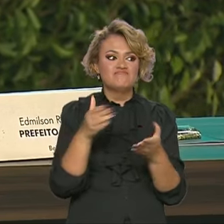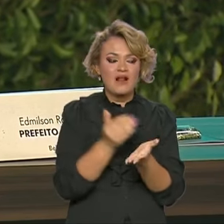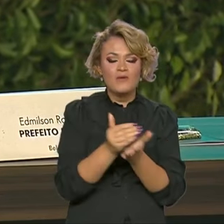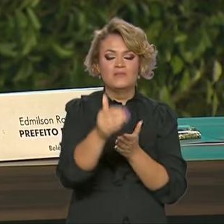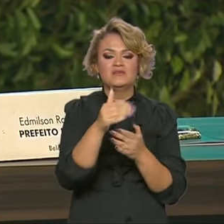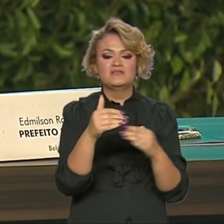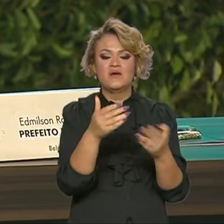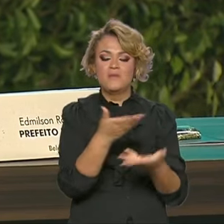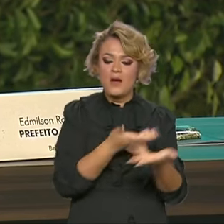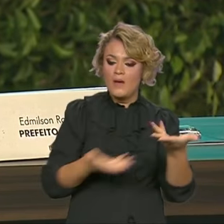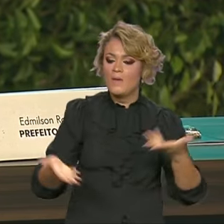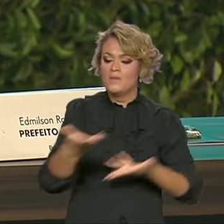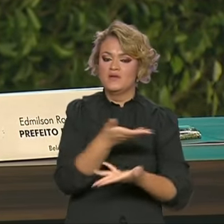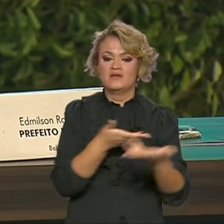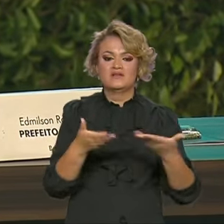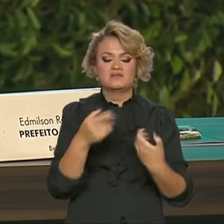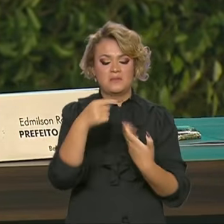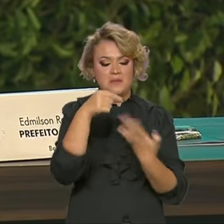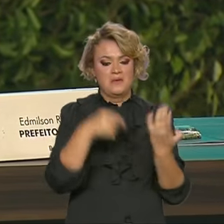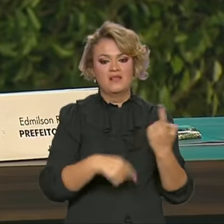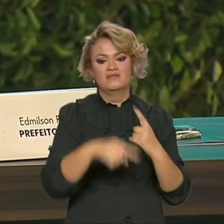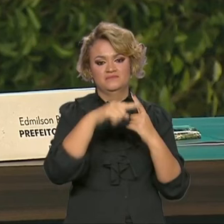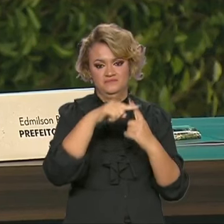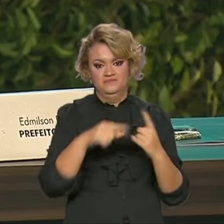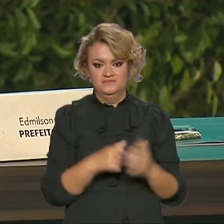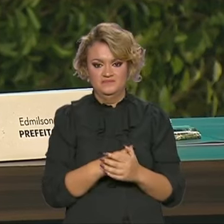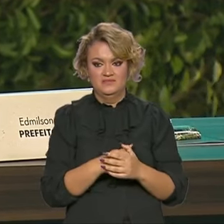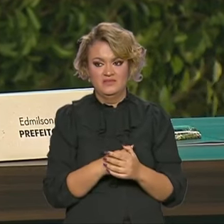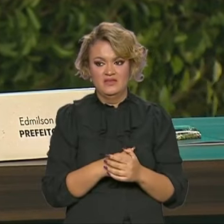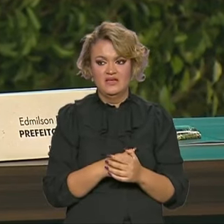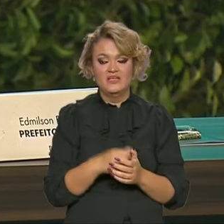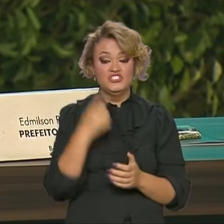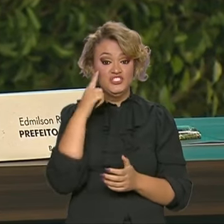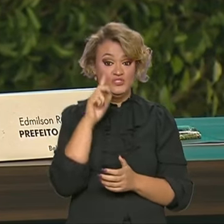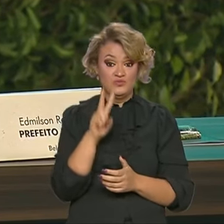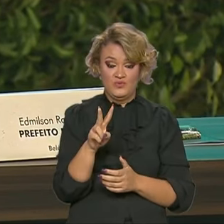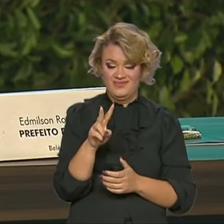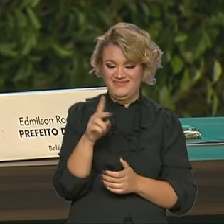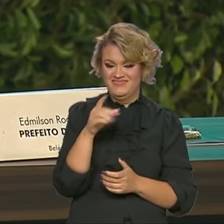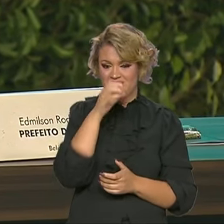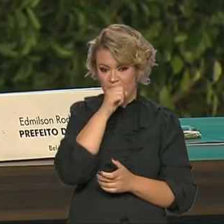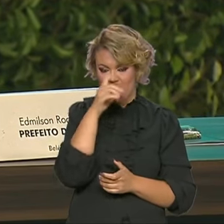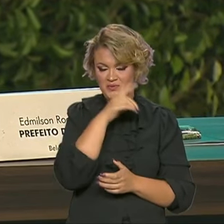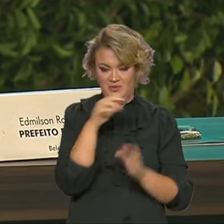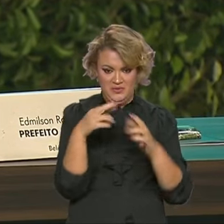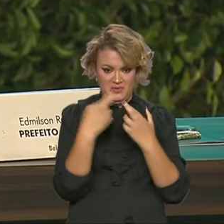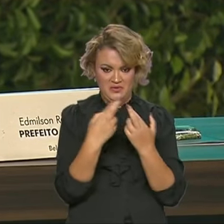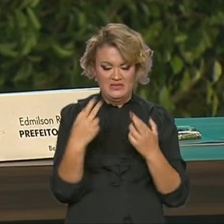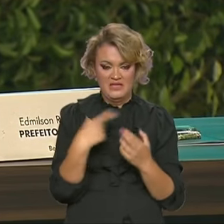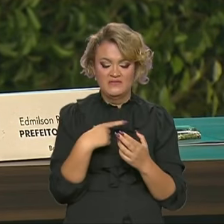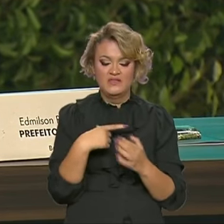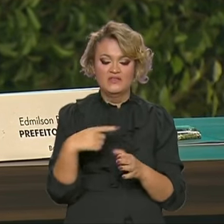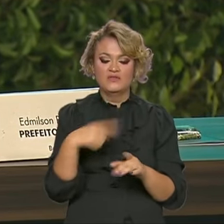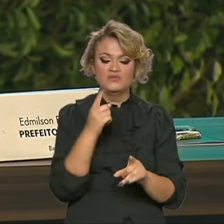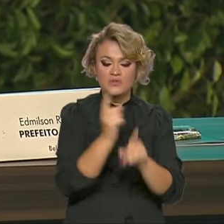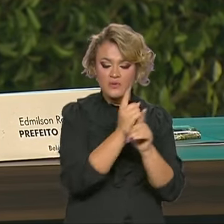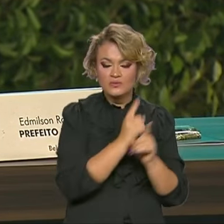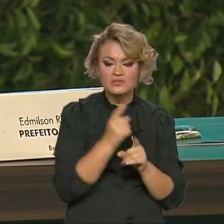cooperação mutuamente vantajosa. Nos 2 dias de reunião, identificamos